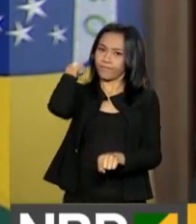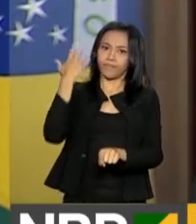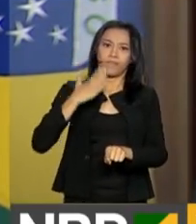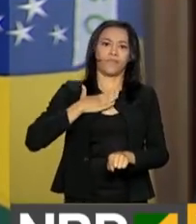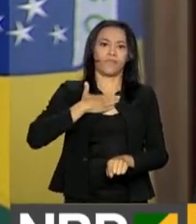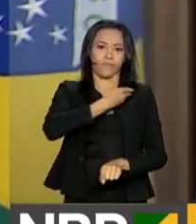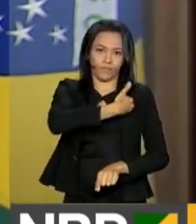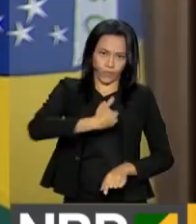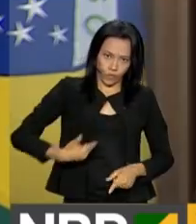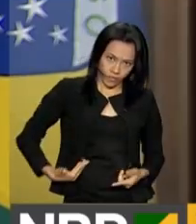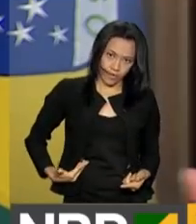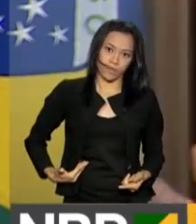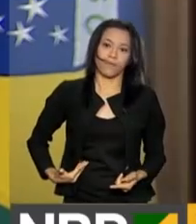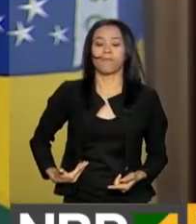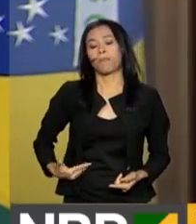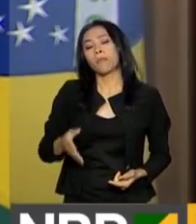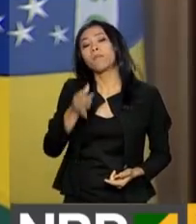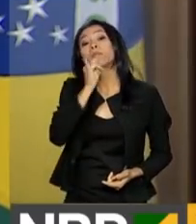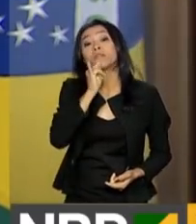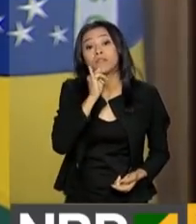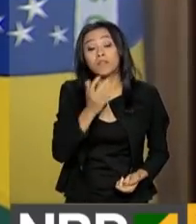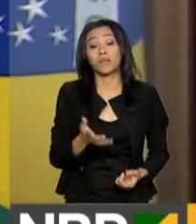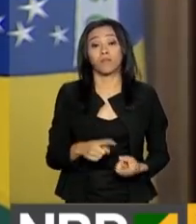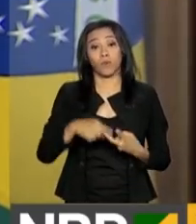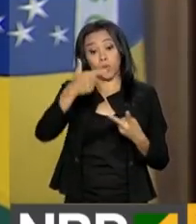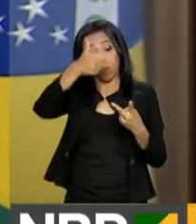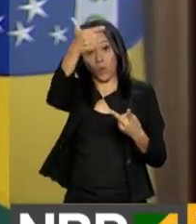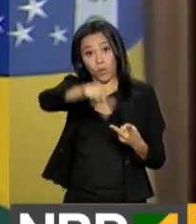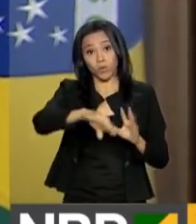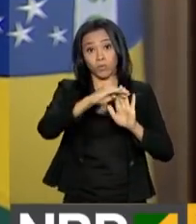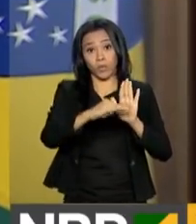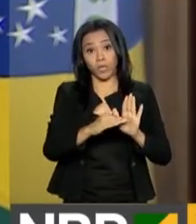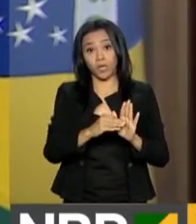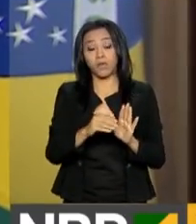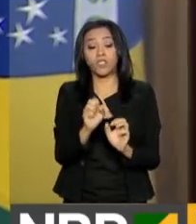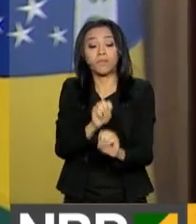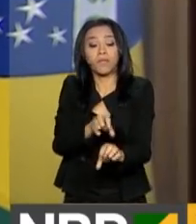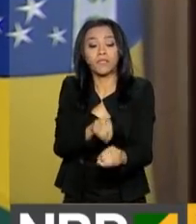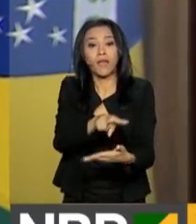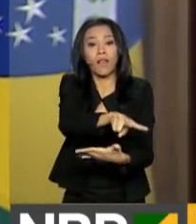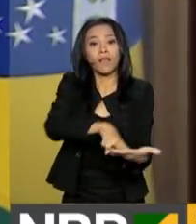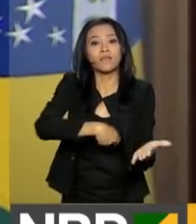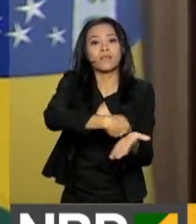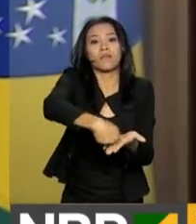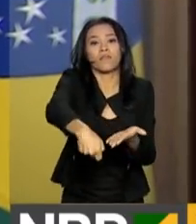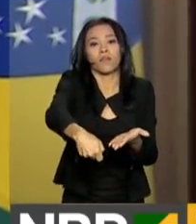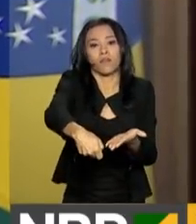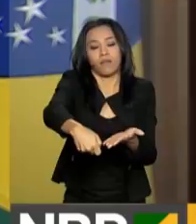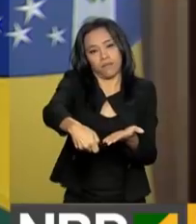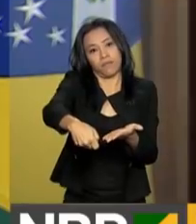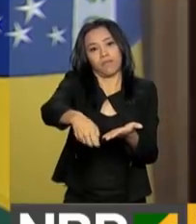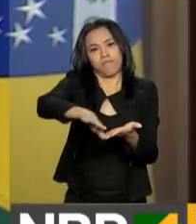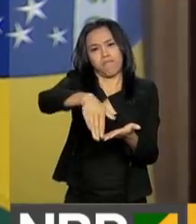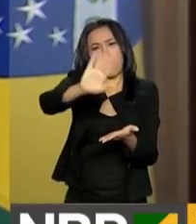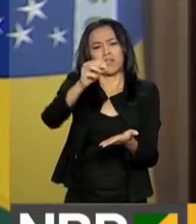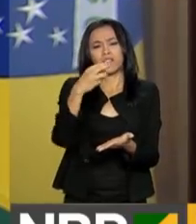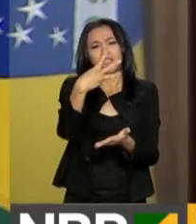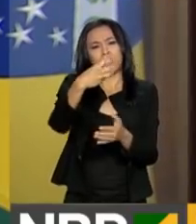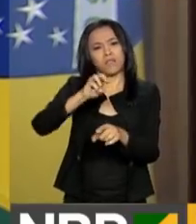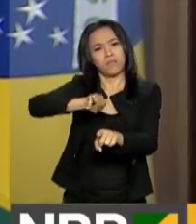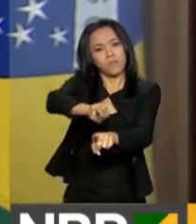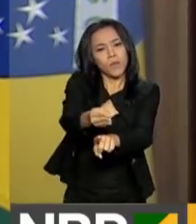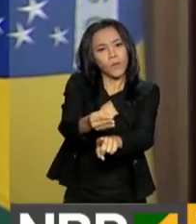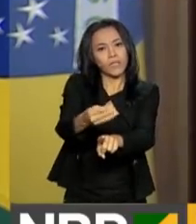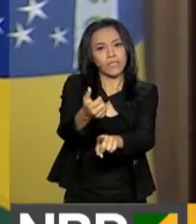nosso governo é por exemplo o programa mais alfabetização se estendeu para mais de três milhões e